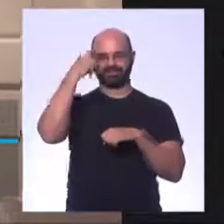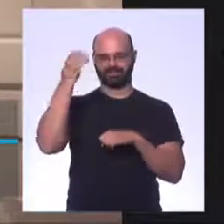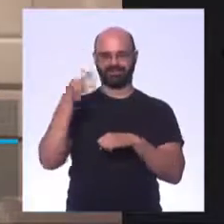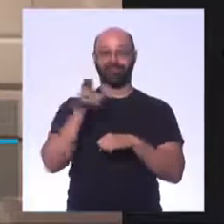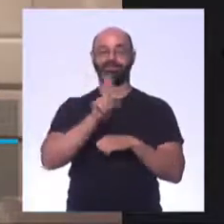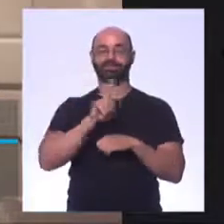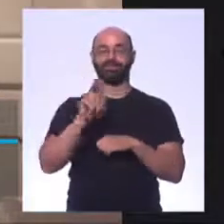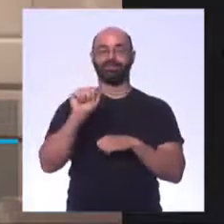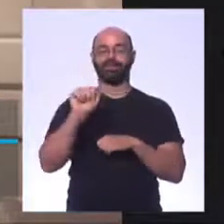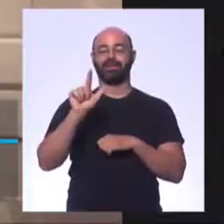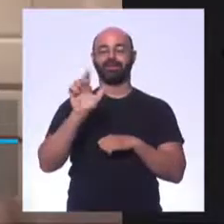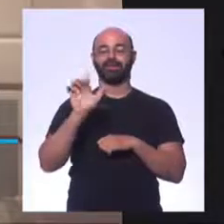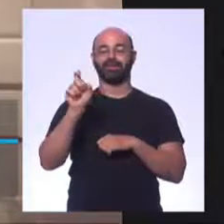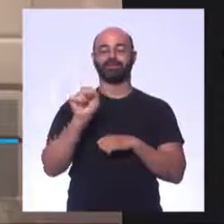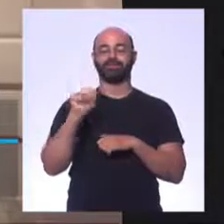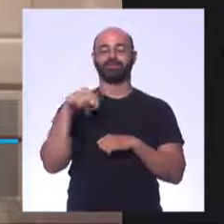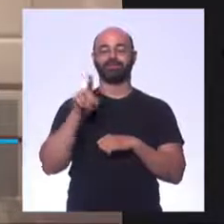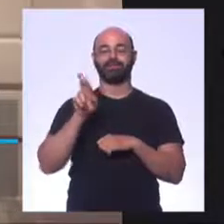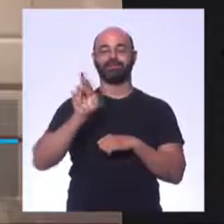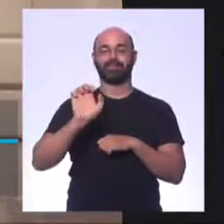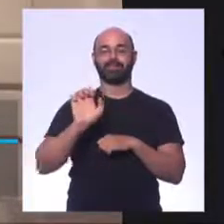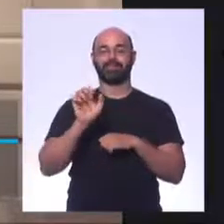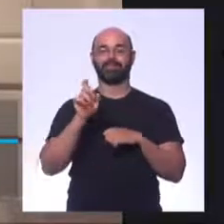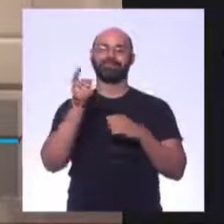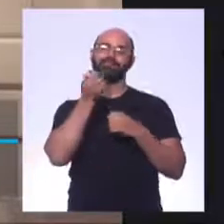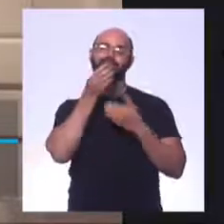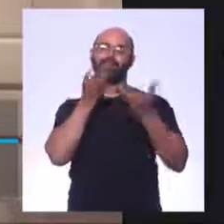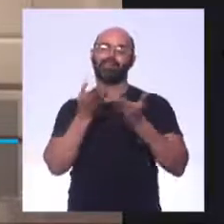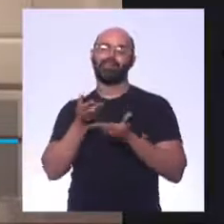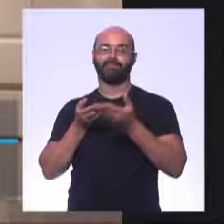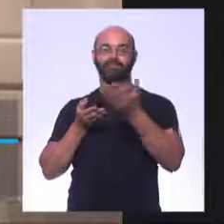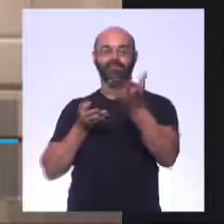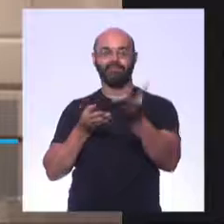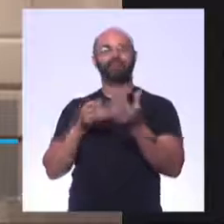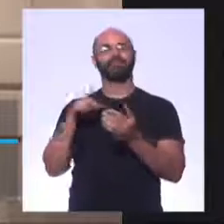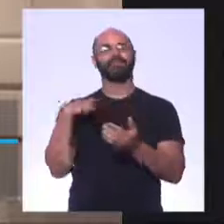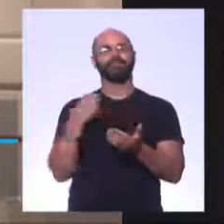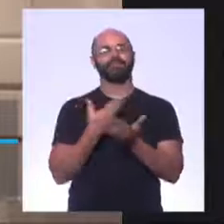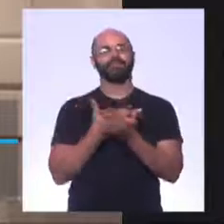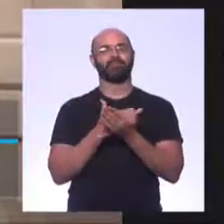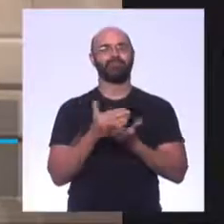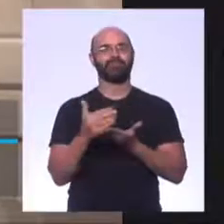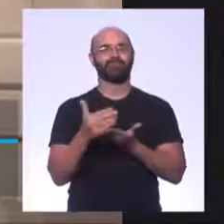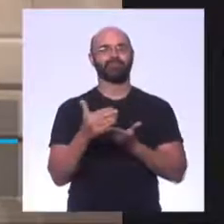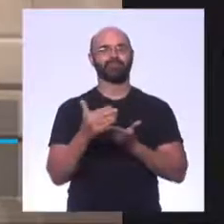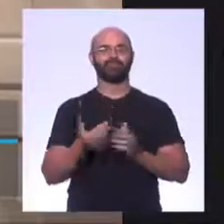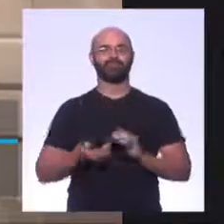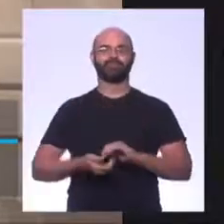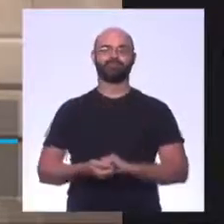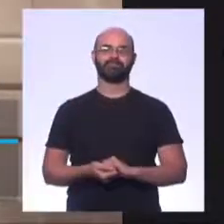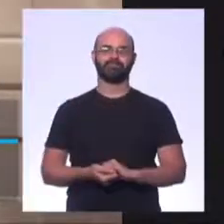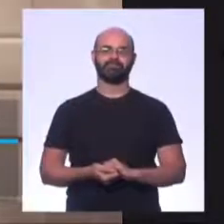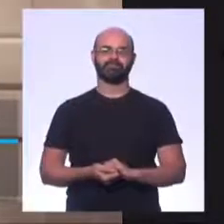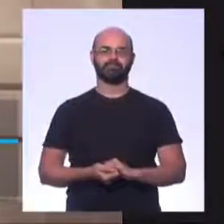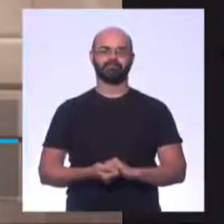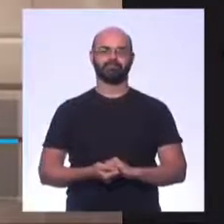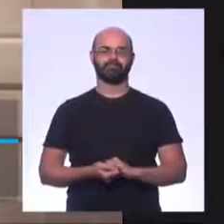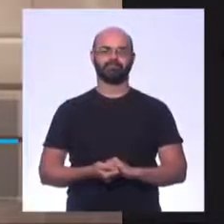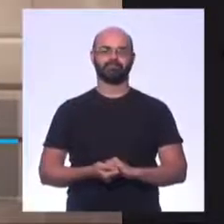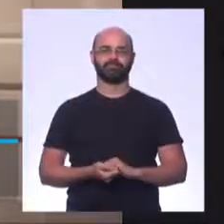Alexandre, para que ele possa dar as boas-vindas a você e começar a nossa aula de hoje.